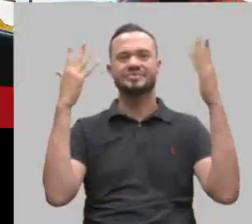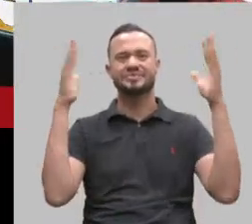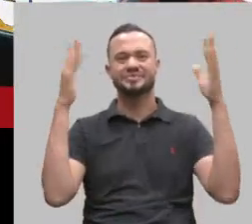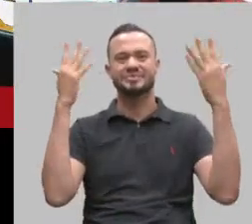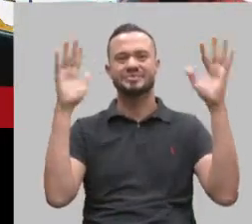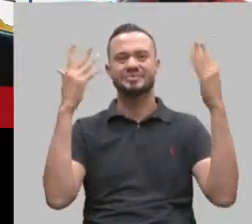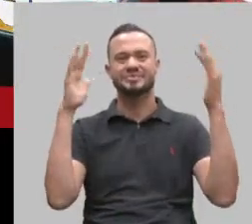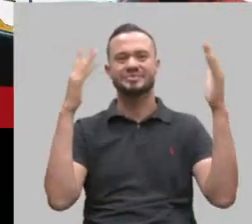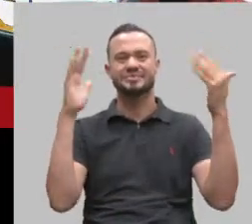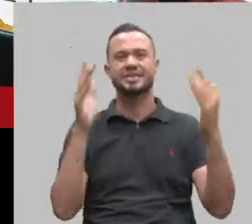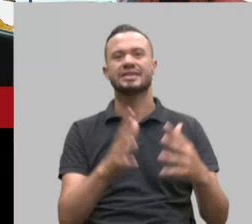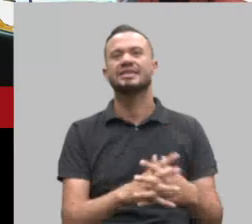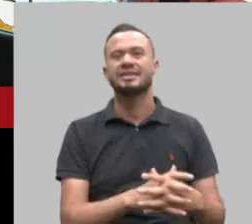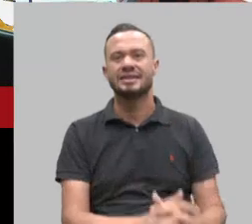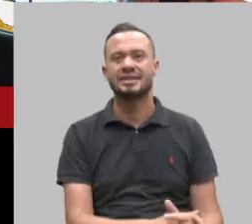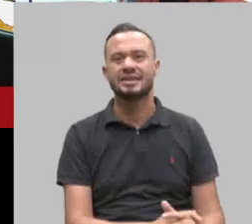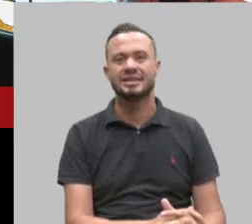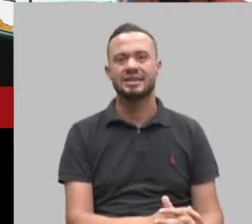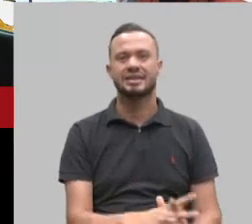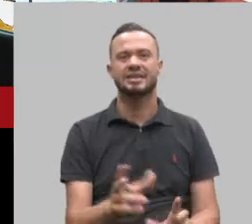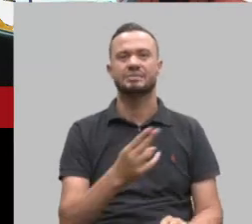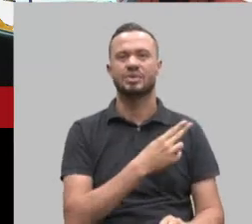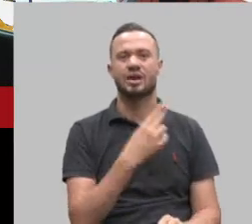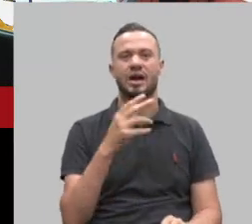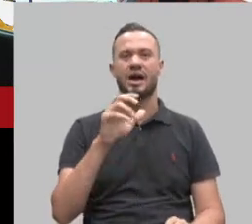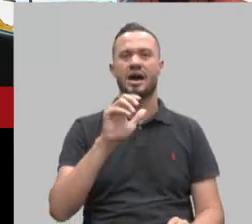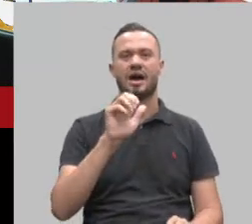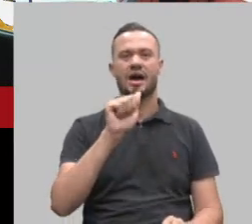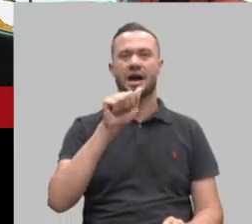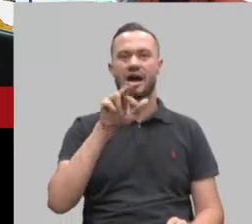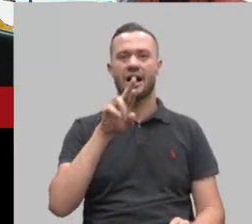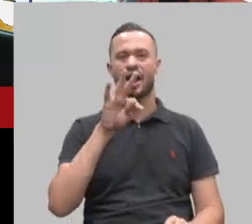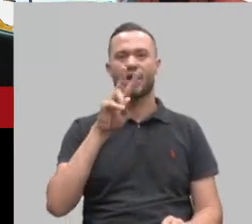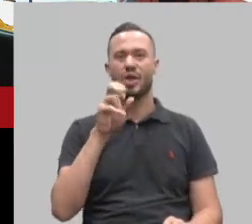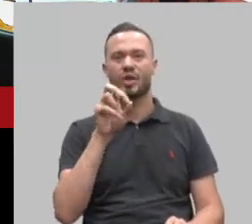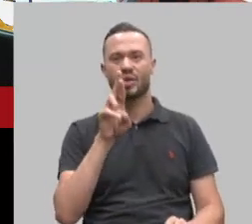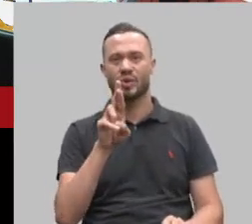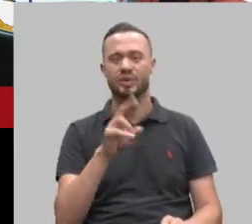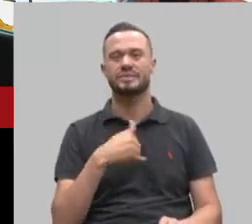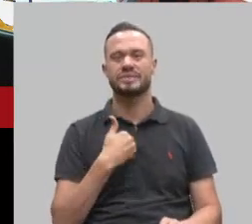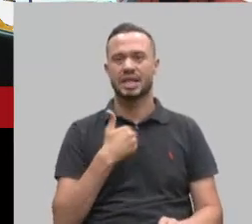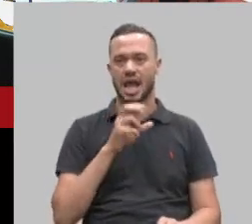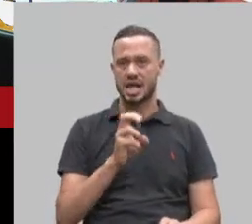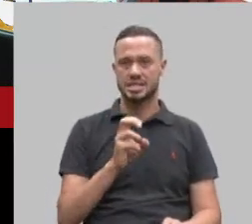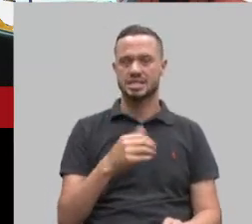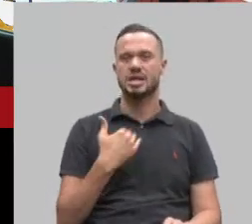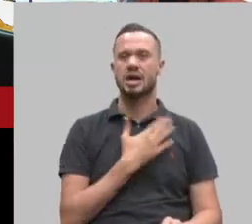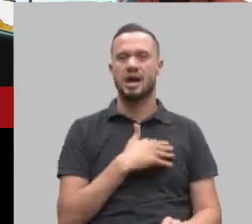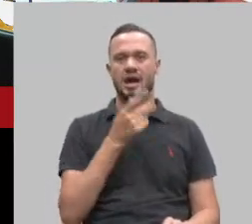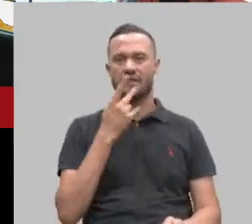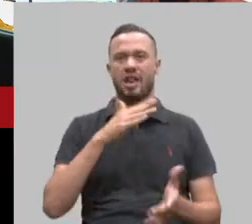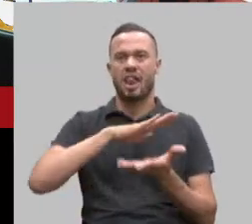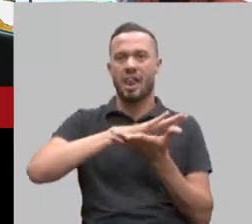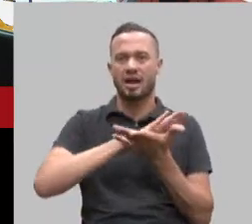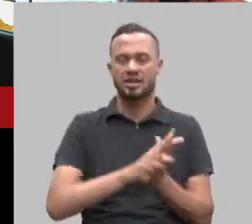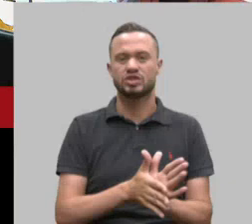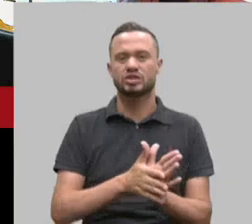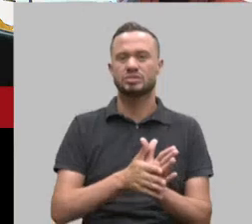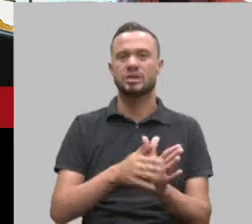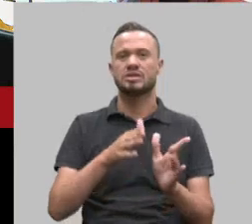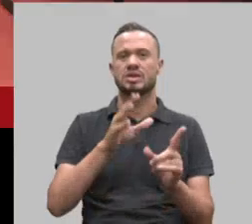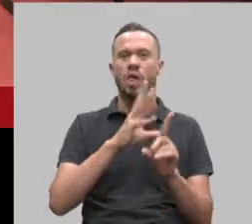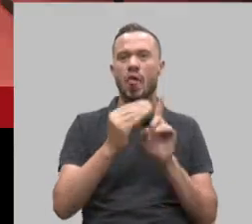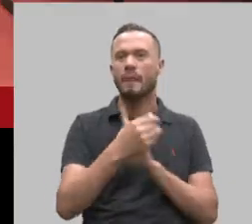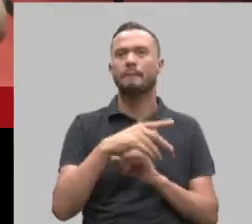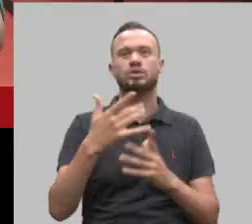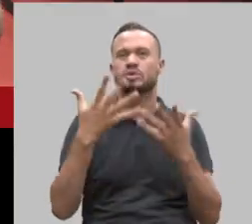dela meu nome é Artur Alves sou de Cristiano Oton tenho 15 anos e quero começar dizendo que o racismo e o estupro não é natural de forma